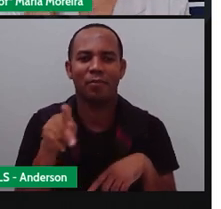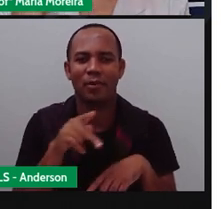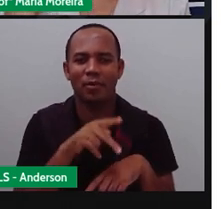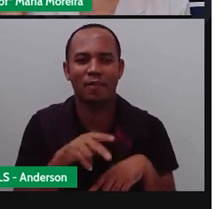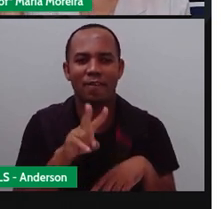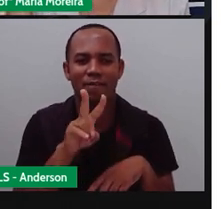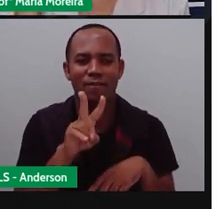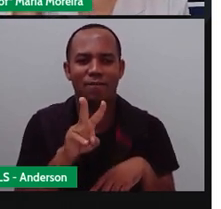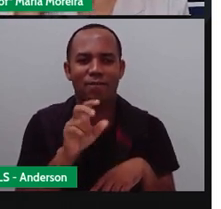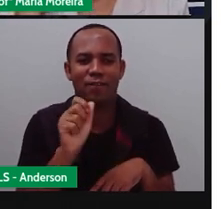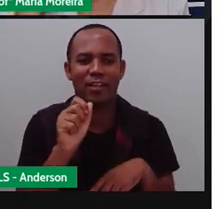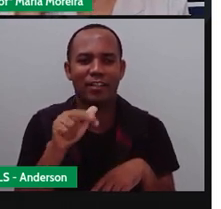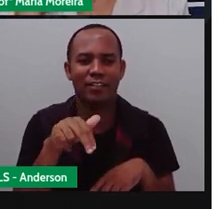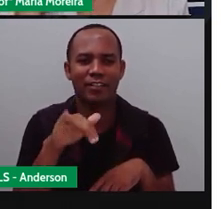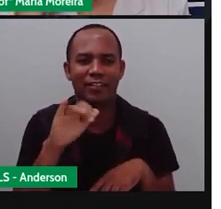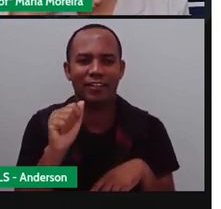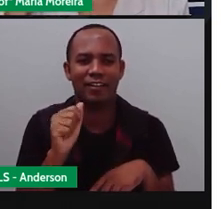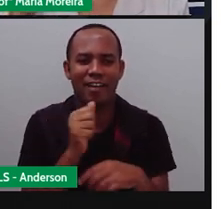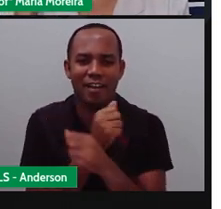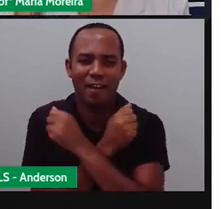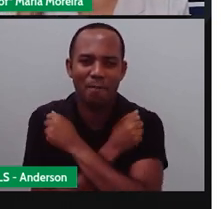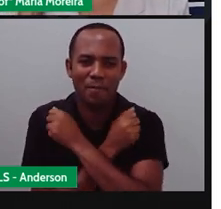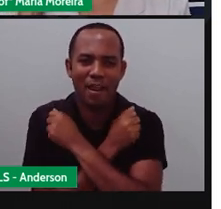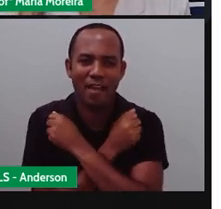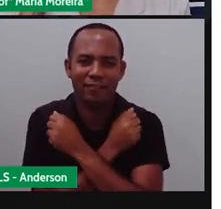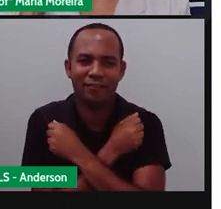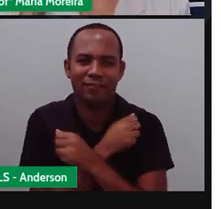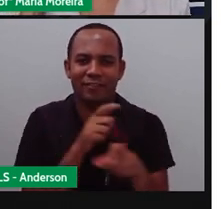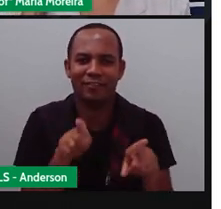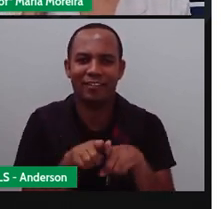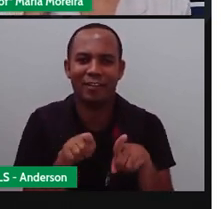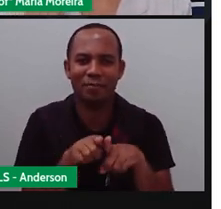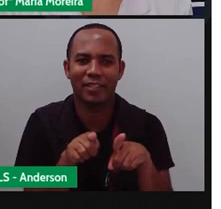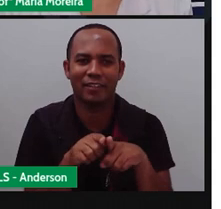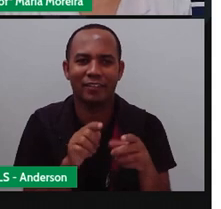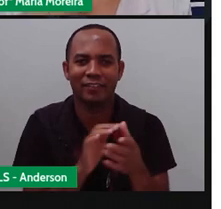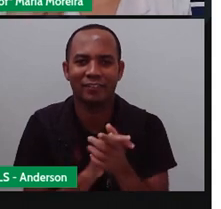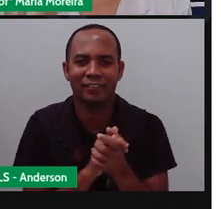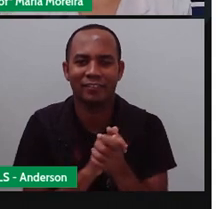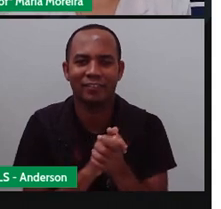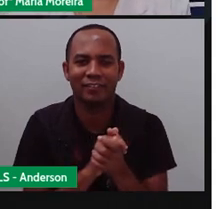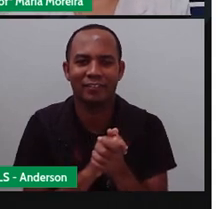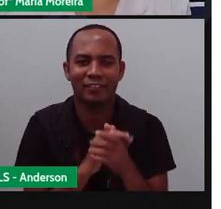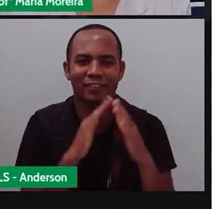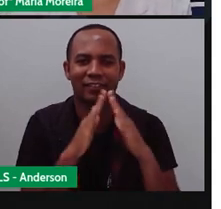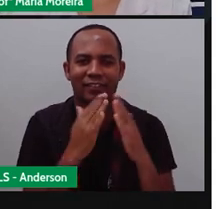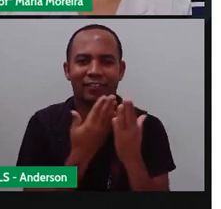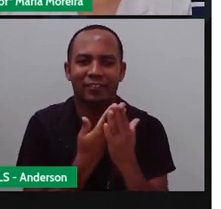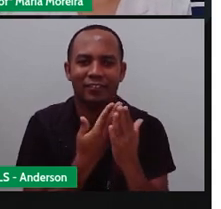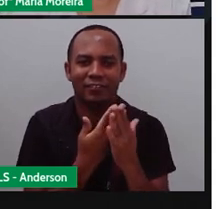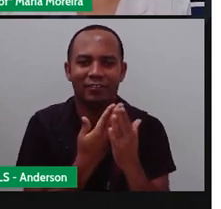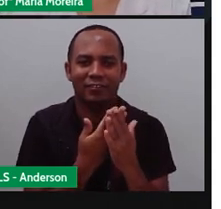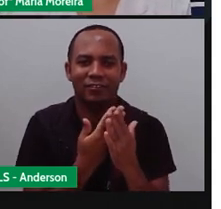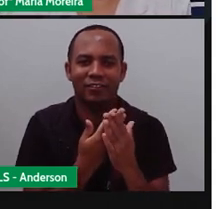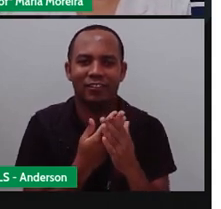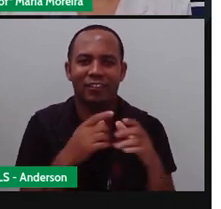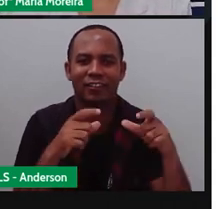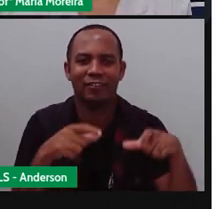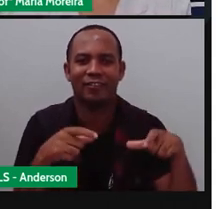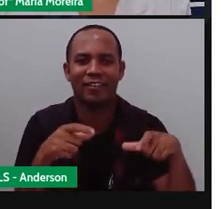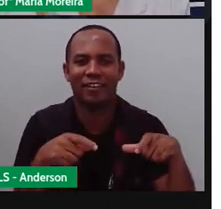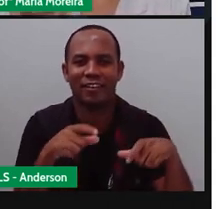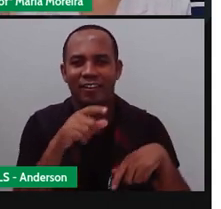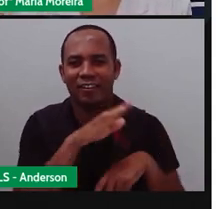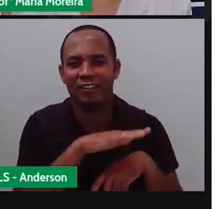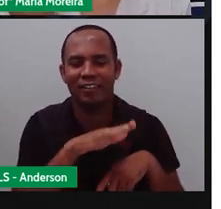abraço Glória para ela voz Deus manda um beijo para sua mulher também tem tudo ciumento ué eles são estudantes da escola minha criança no parque